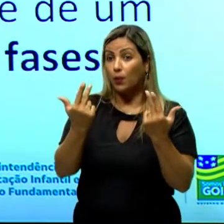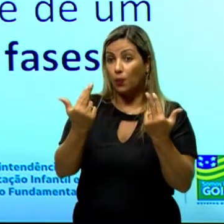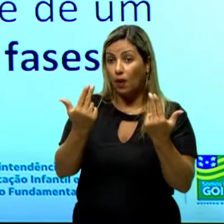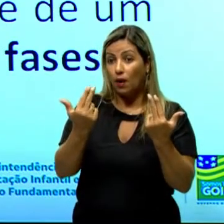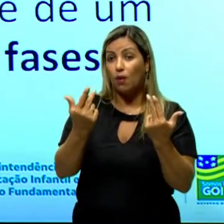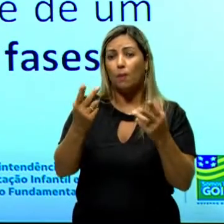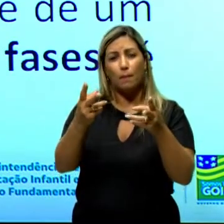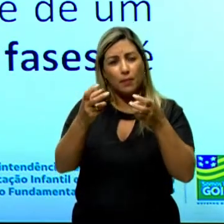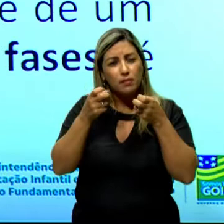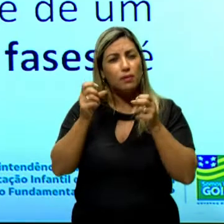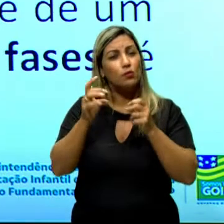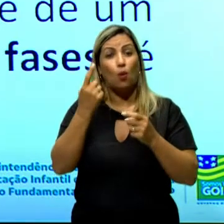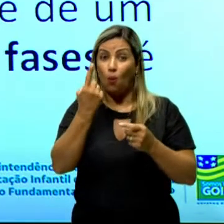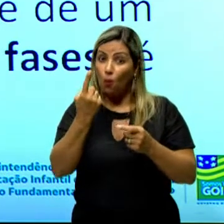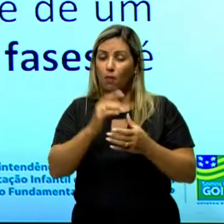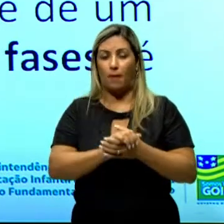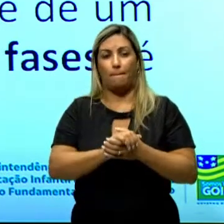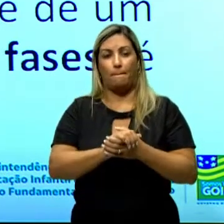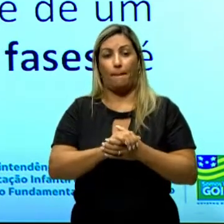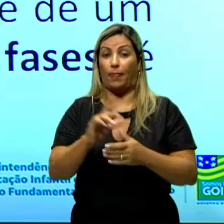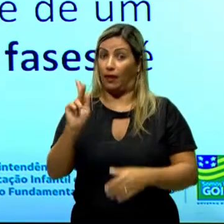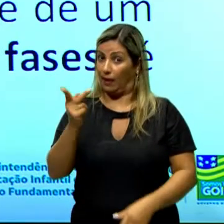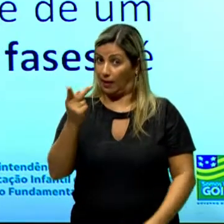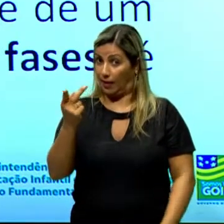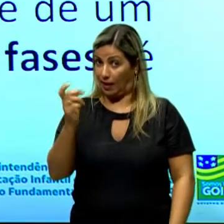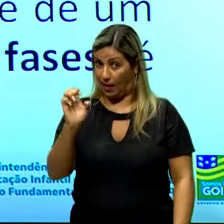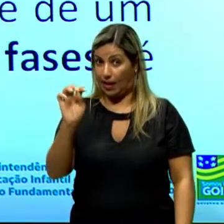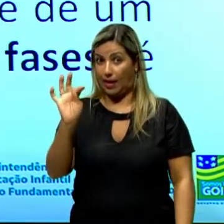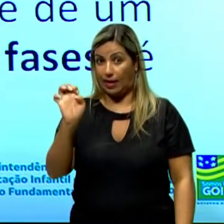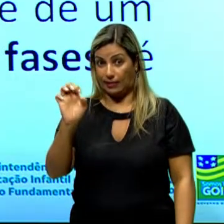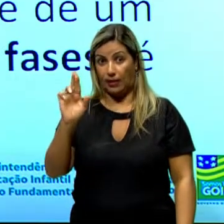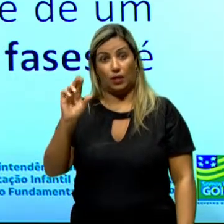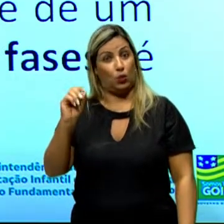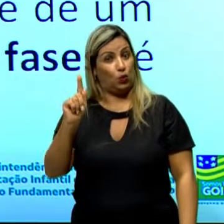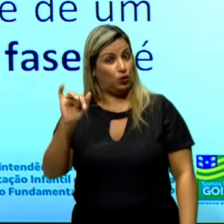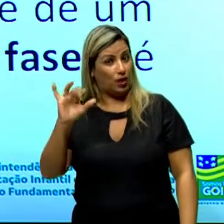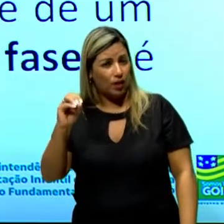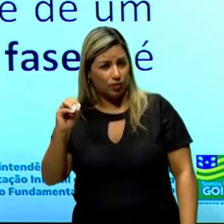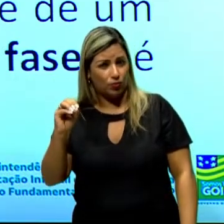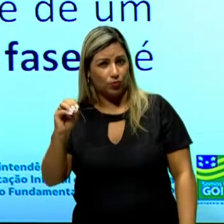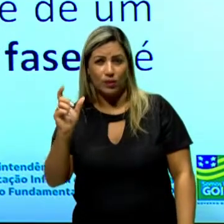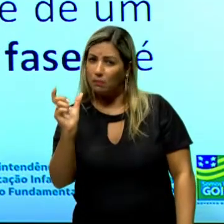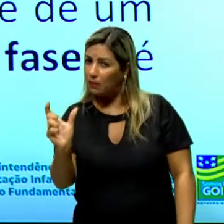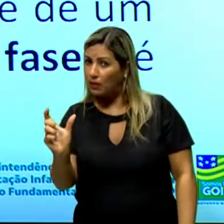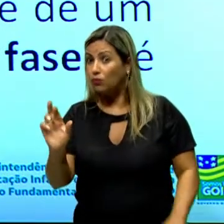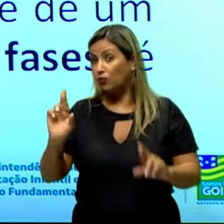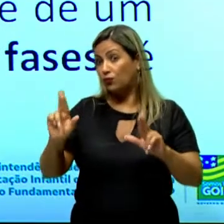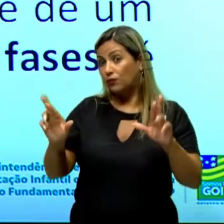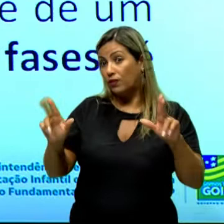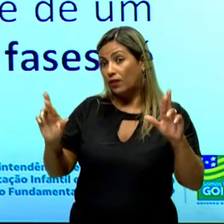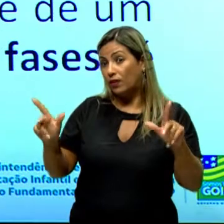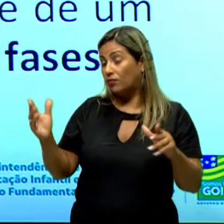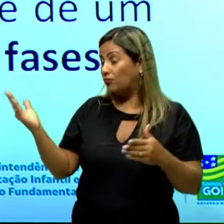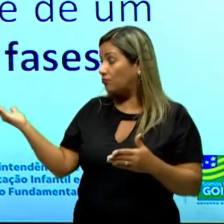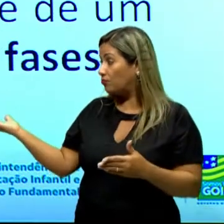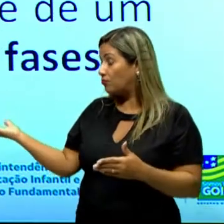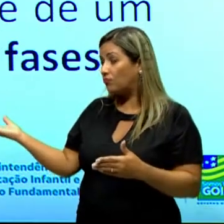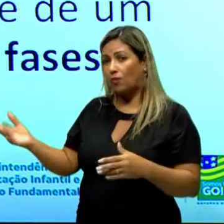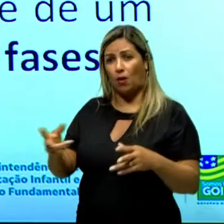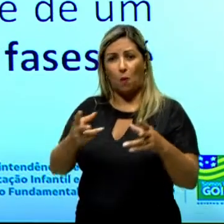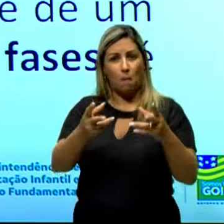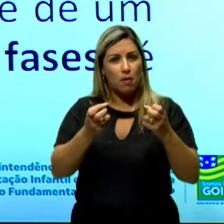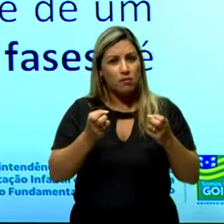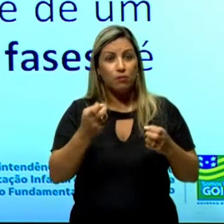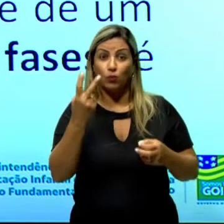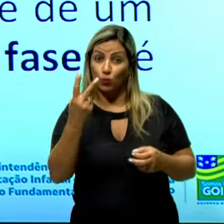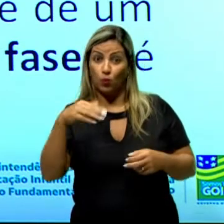perceber só uma fase. Heterogêneo, esse pedacinho hétero, significa diferente. Então, eu consigo perceber duas